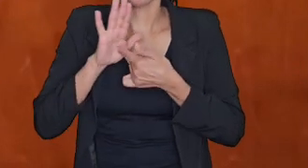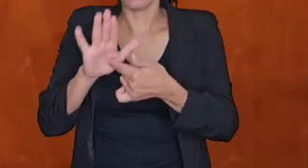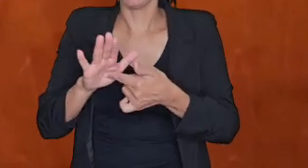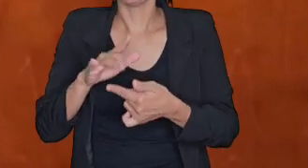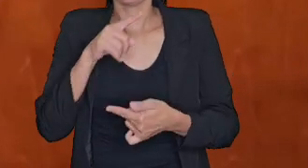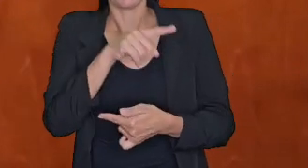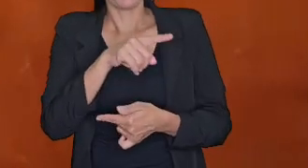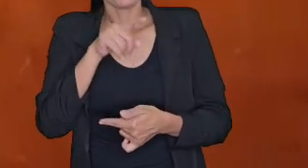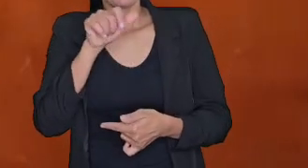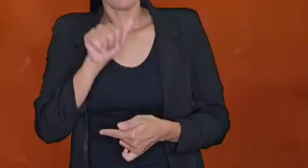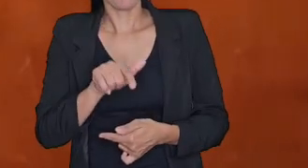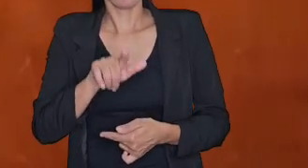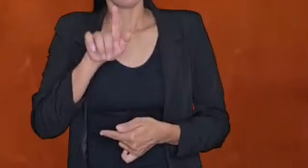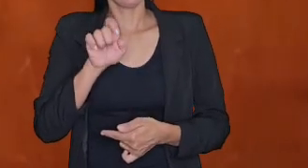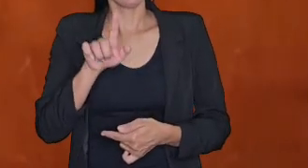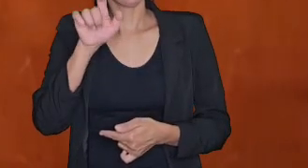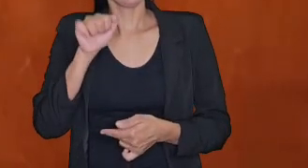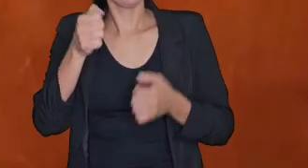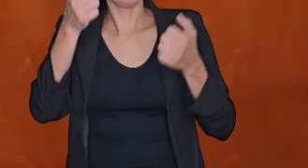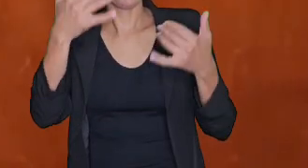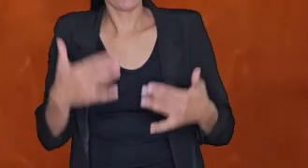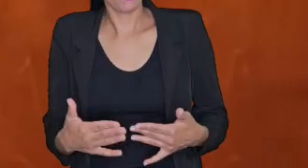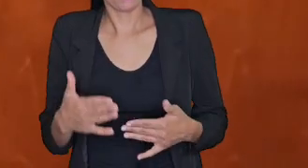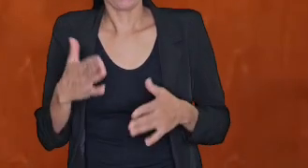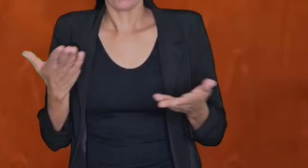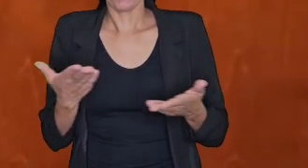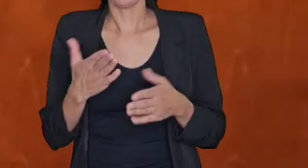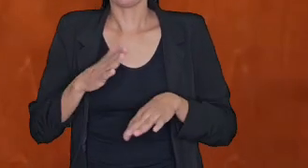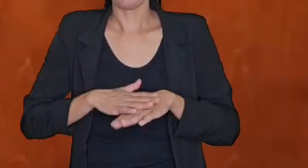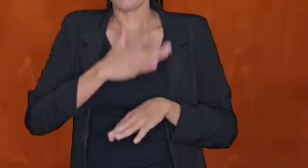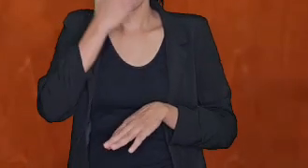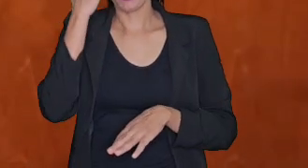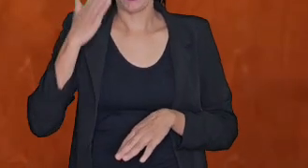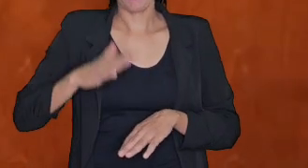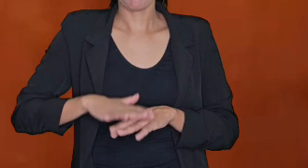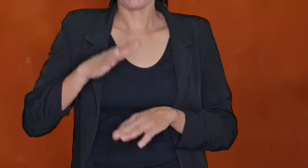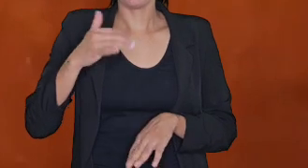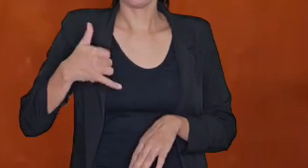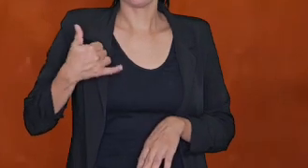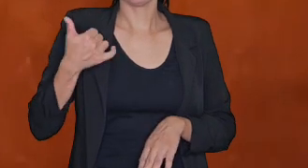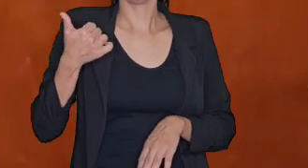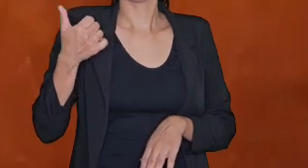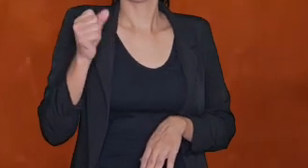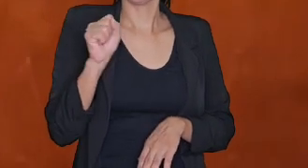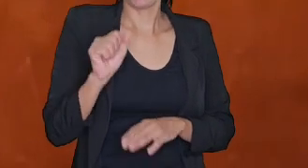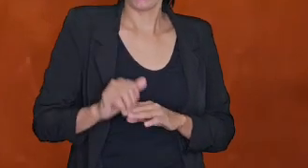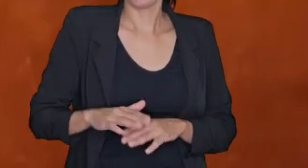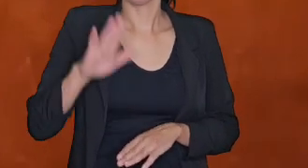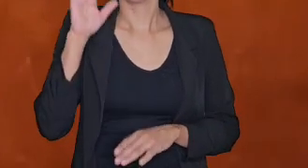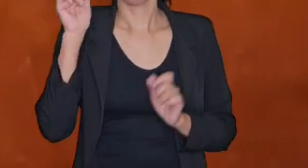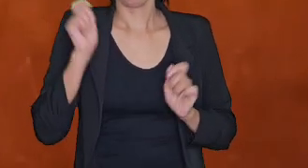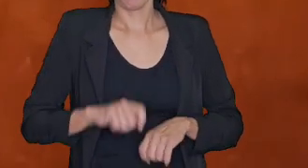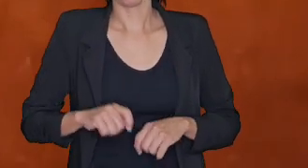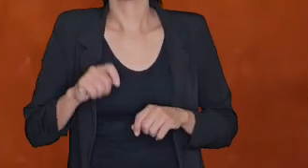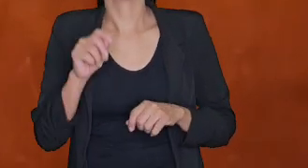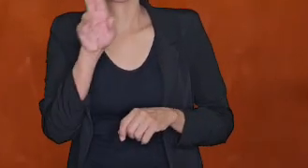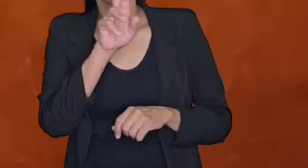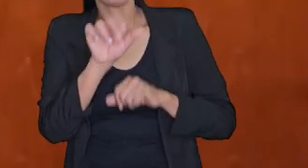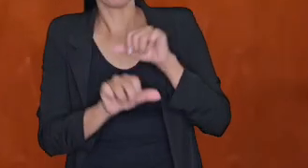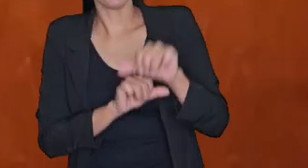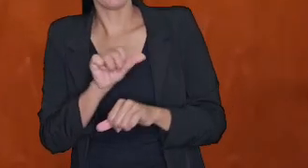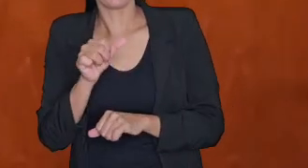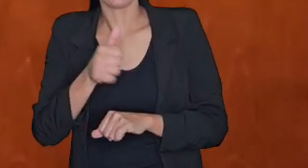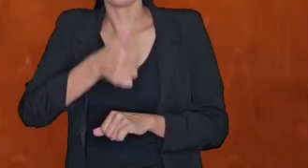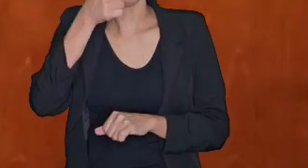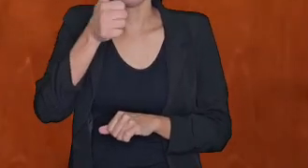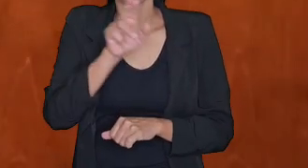de ancestralidade. O Alexandre acabou de falar que hoje todo mundo que tem mais de 18 anos no Brasil pode mudar de